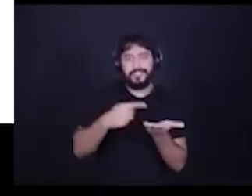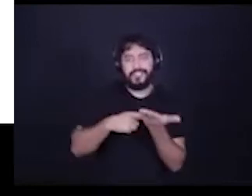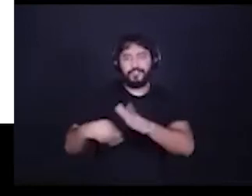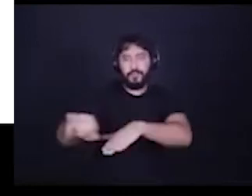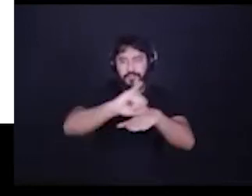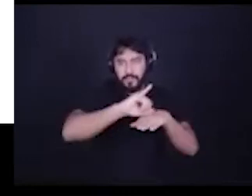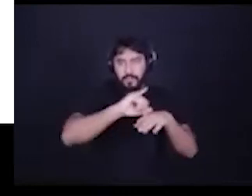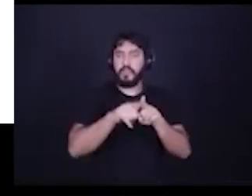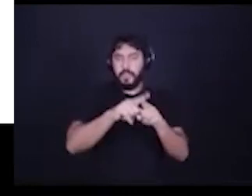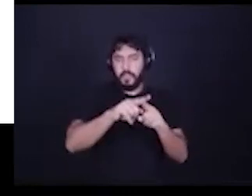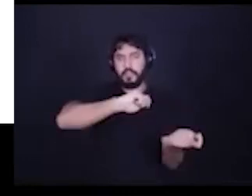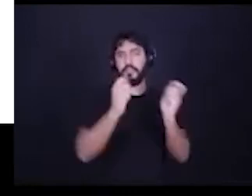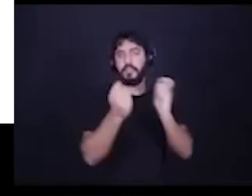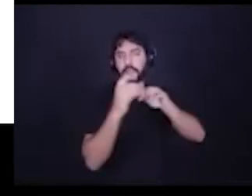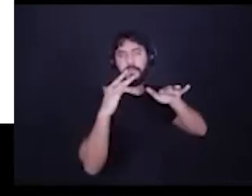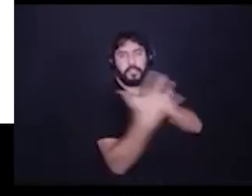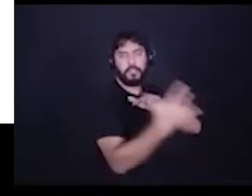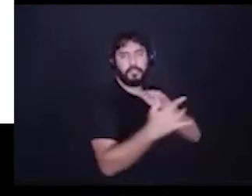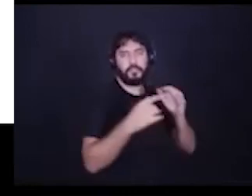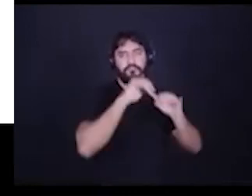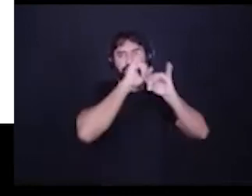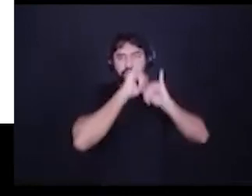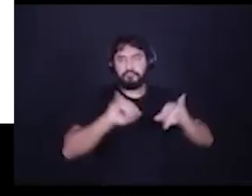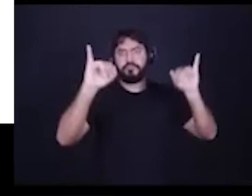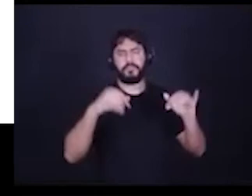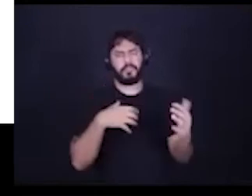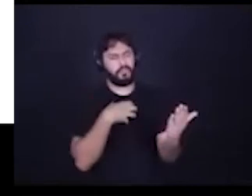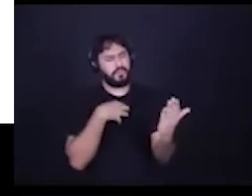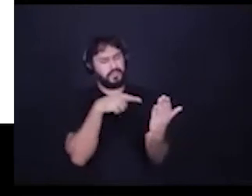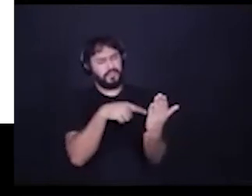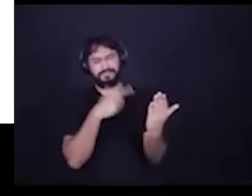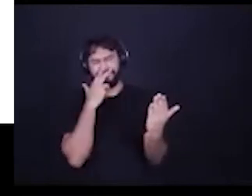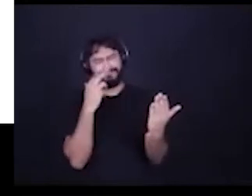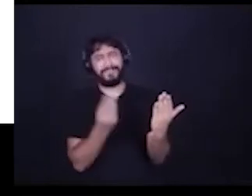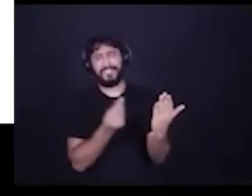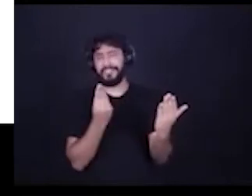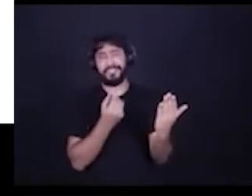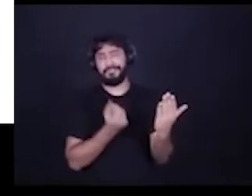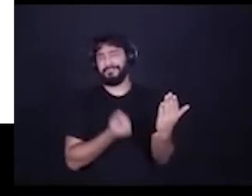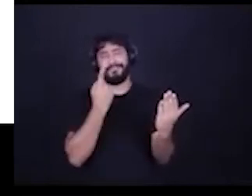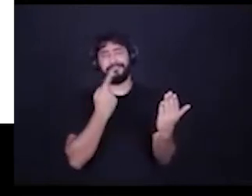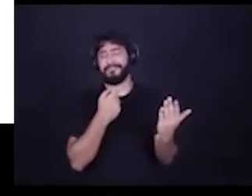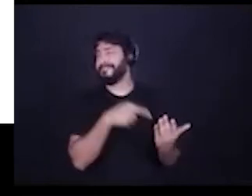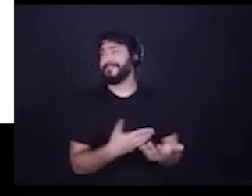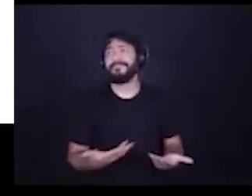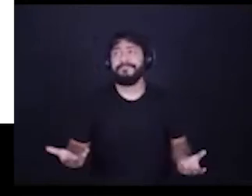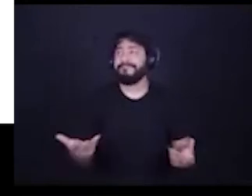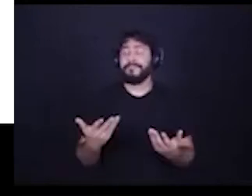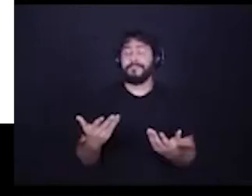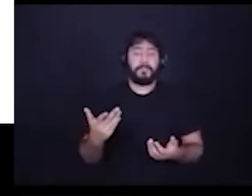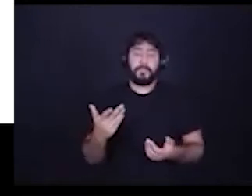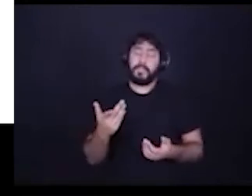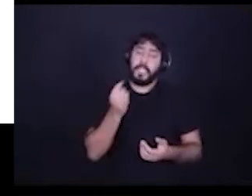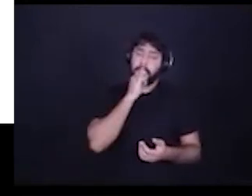redes sociais. Eu sentia que eu estava chegando num lugar estranho, que era, eu estava, por um